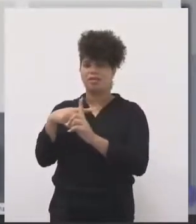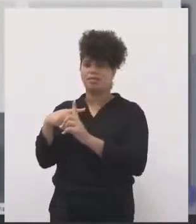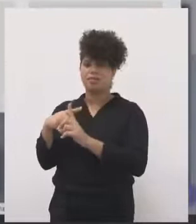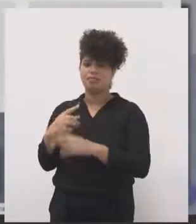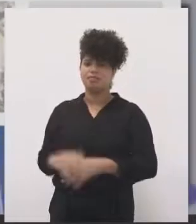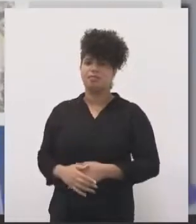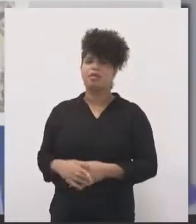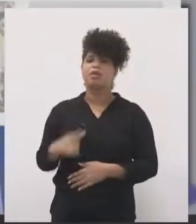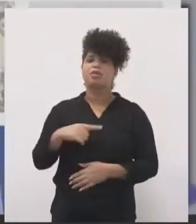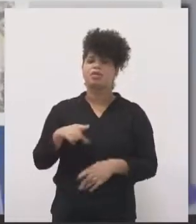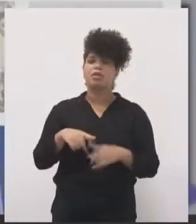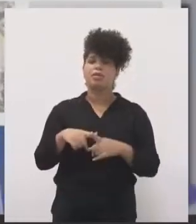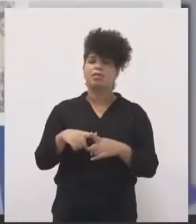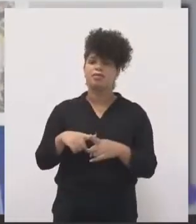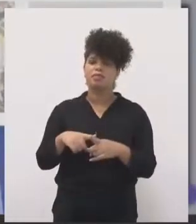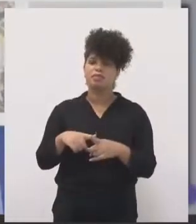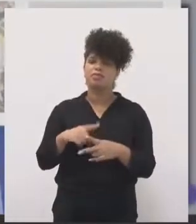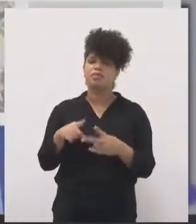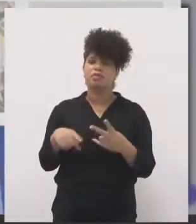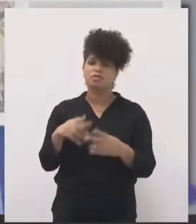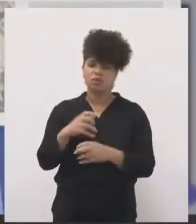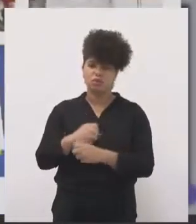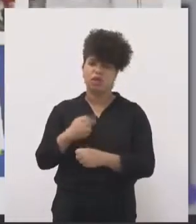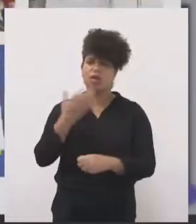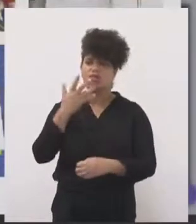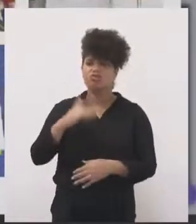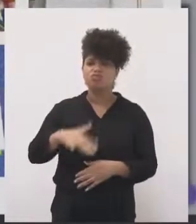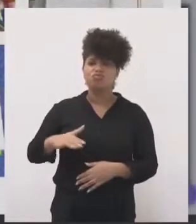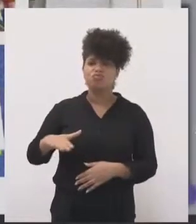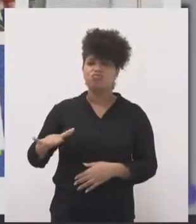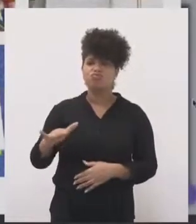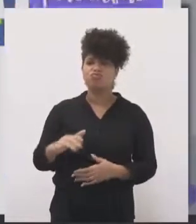outra de contar aqui para os alunos pequenininhos.